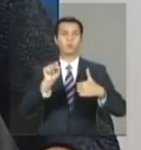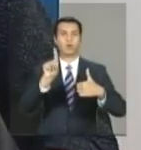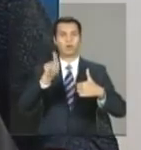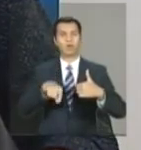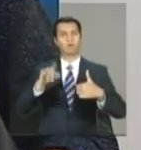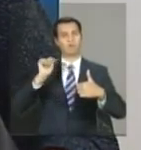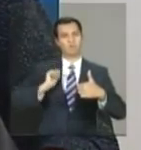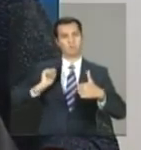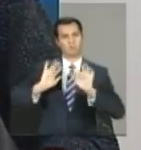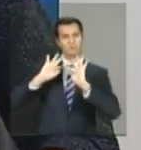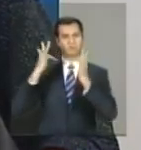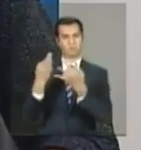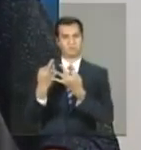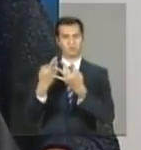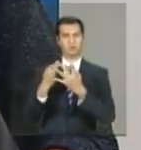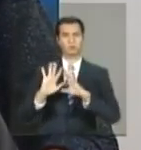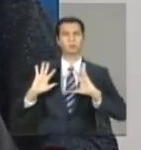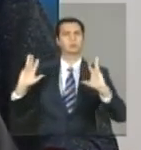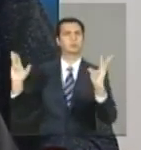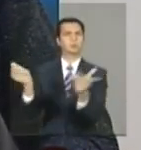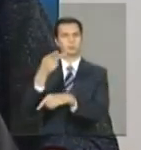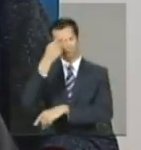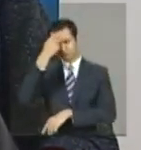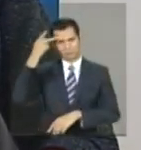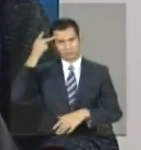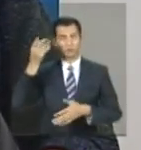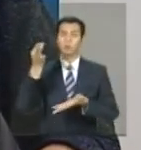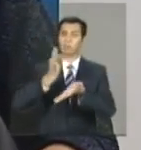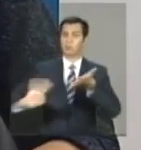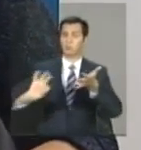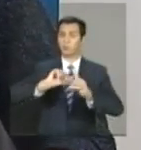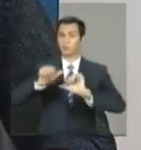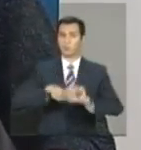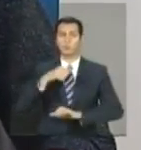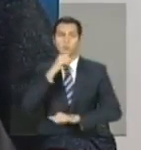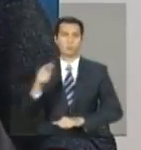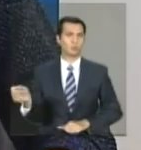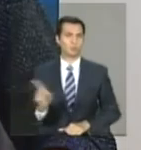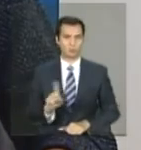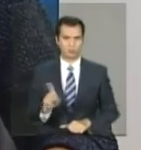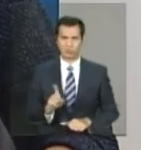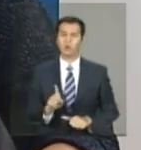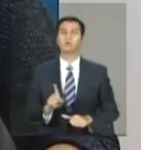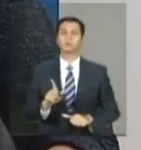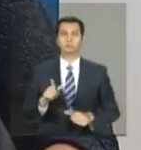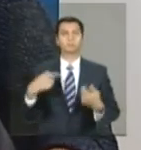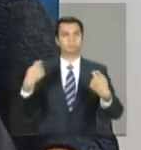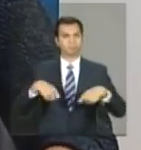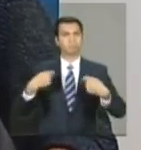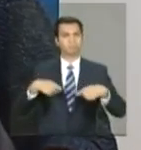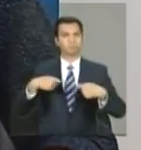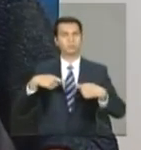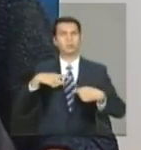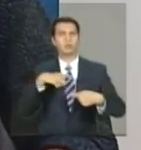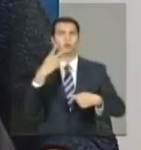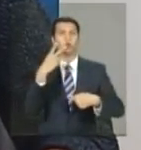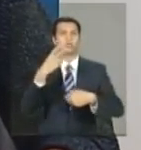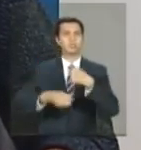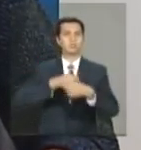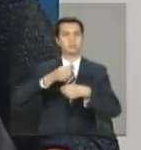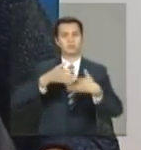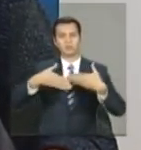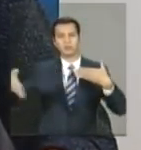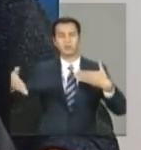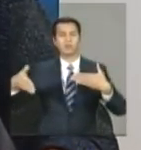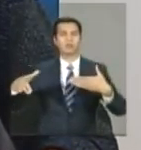famílias beneficiárias do Bolsa Família que não fizeram atualização cadastral dentro do período determinado, ou seja, estão há mais de 2 anos